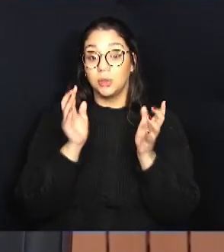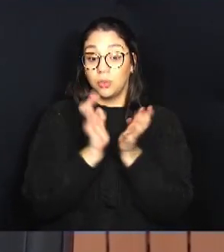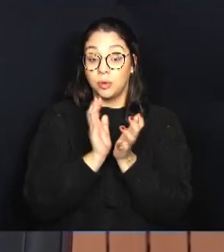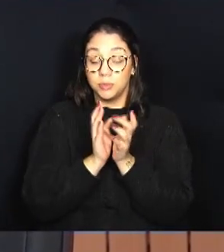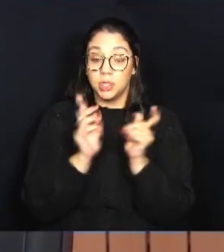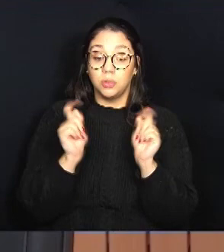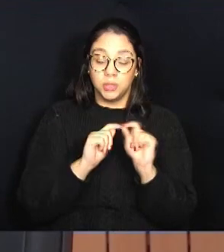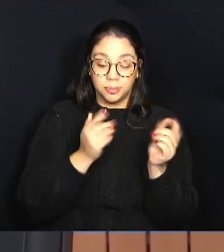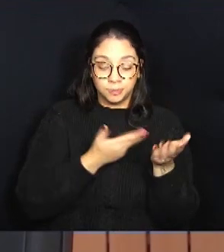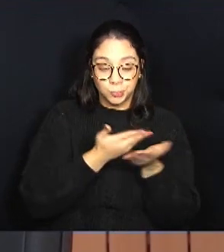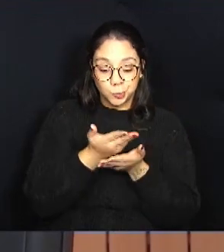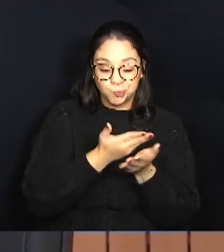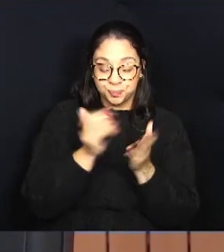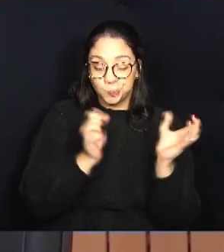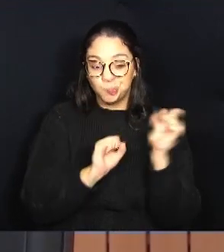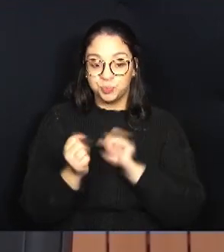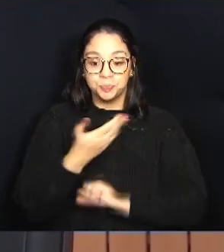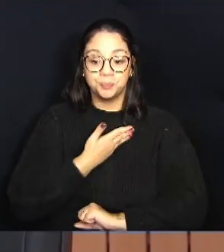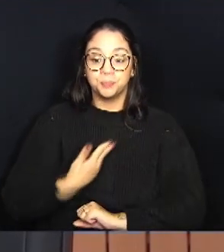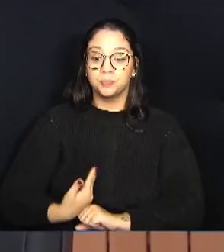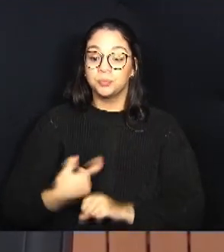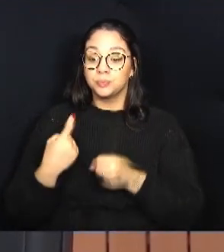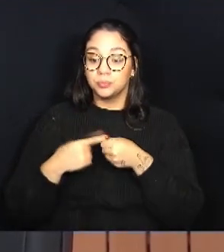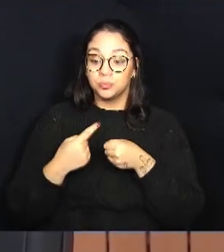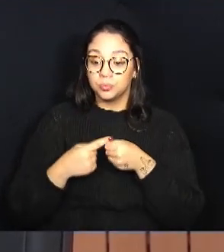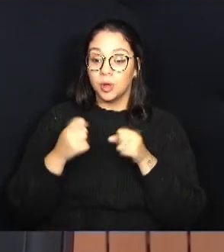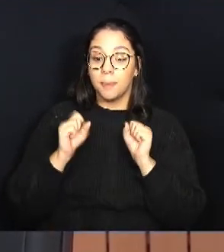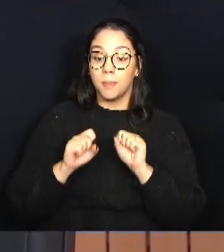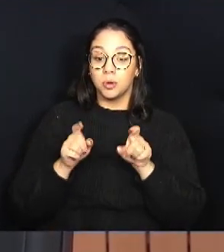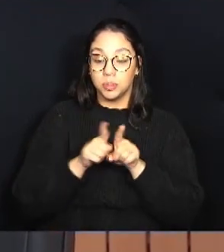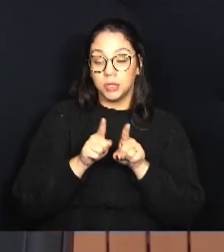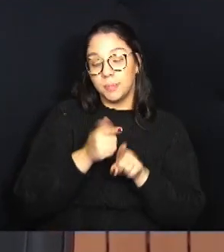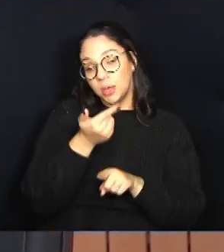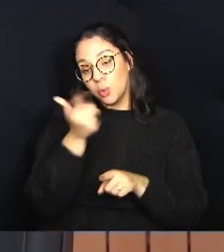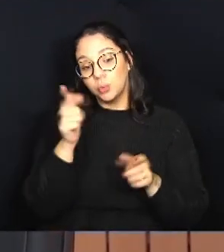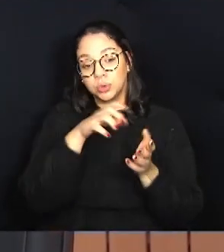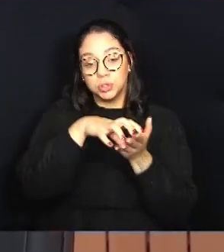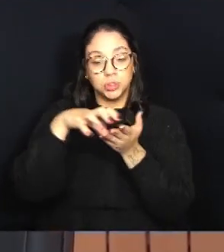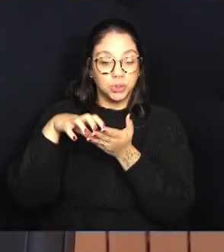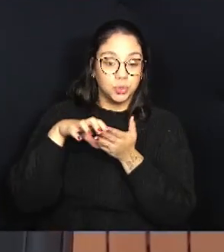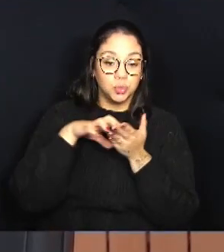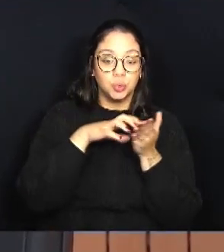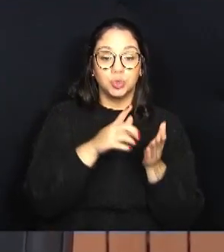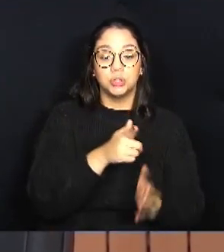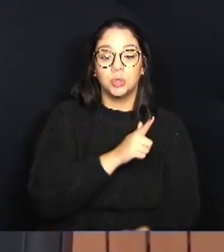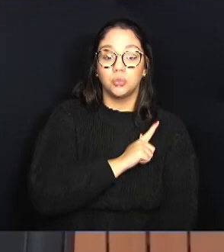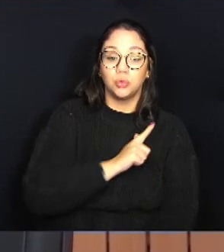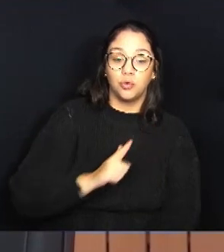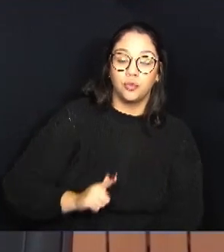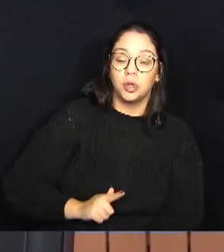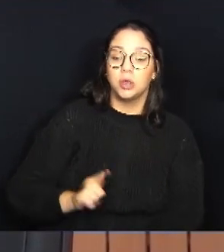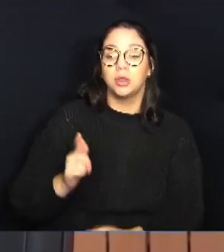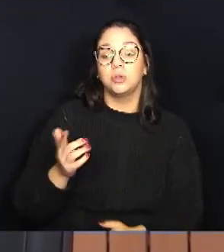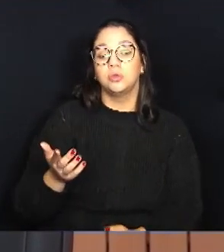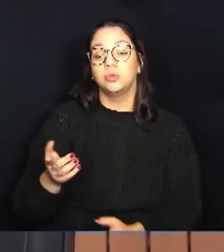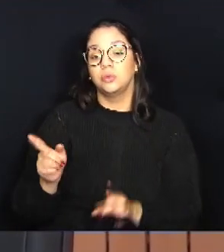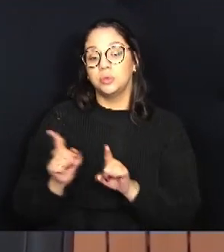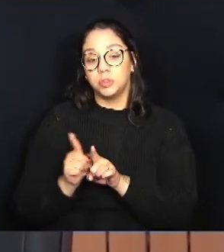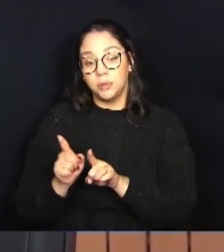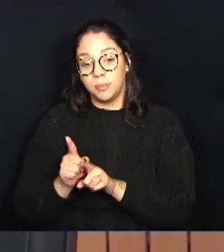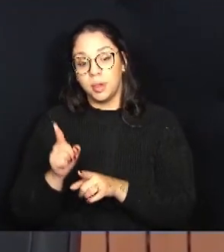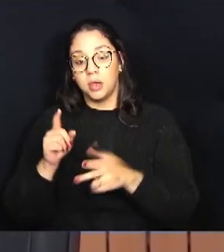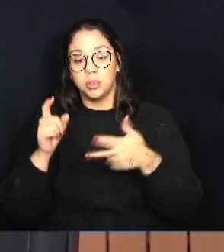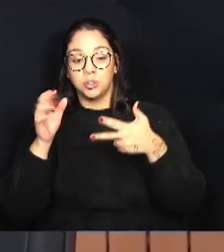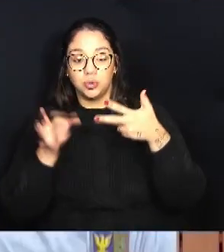ouvida pelo Poder Público Municipal, possa ser ouvida por outros órgãos do Estado, possa ser ouvida pelo Poder Judiciário,